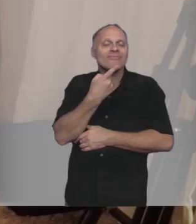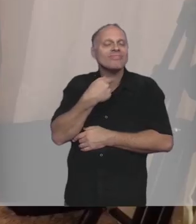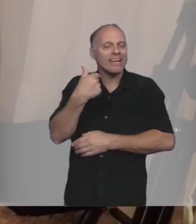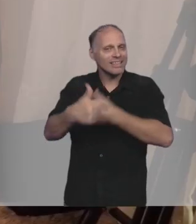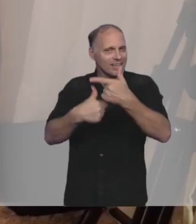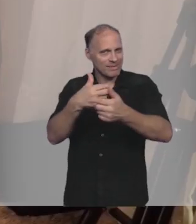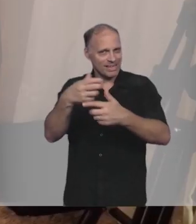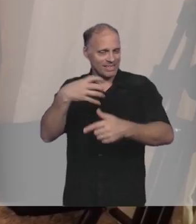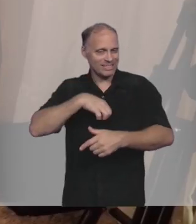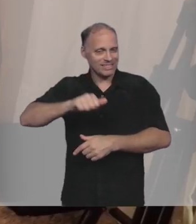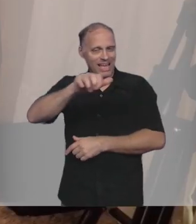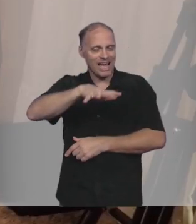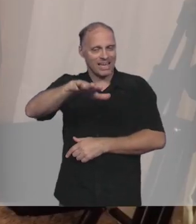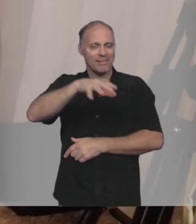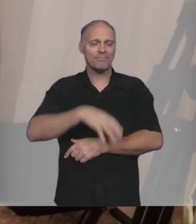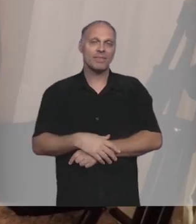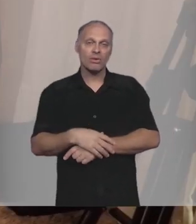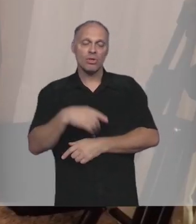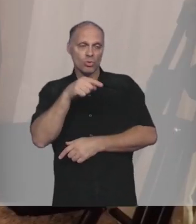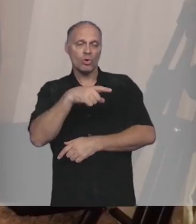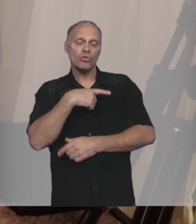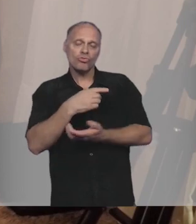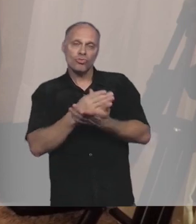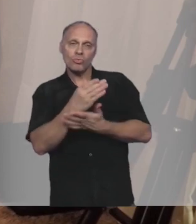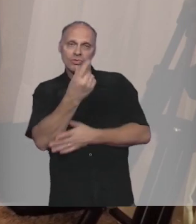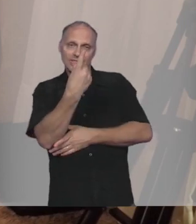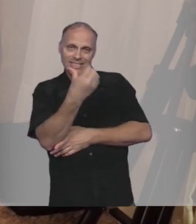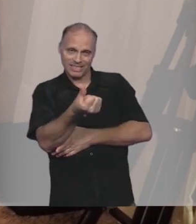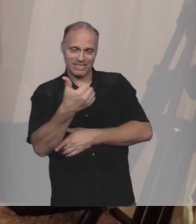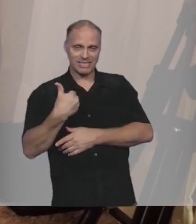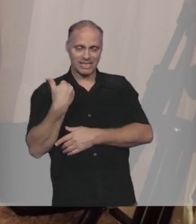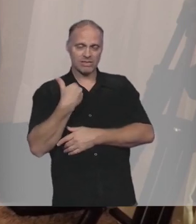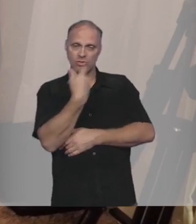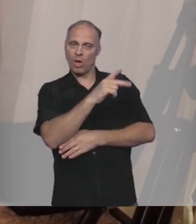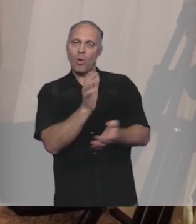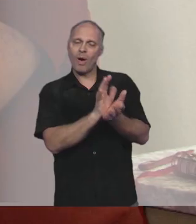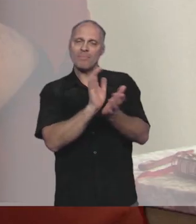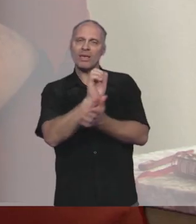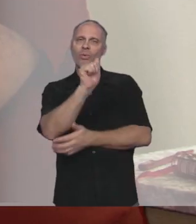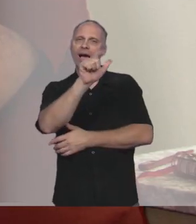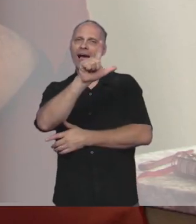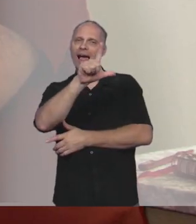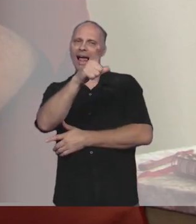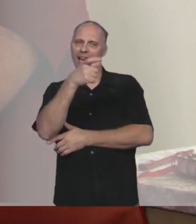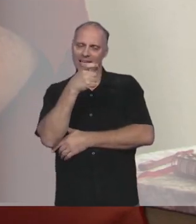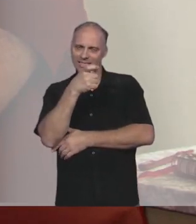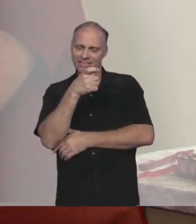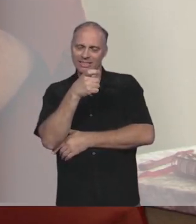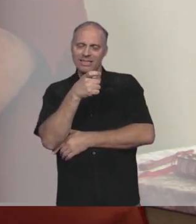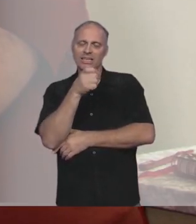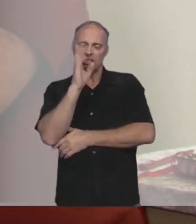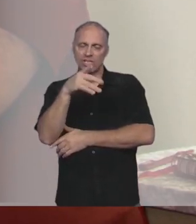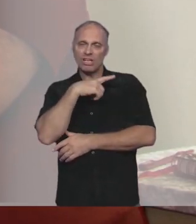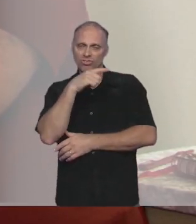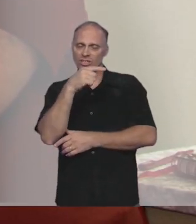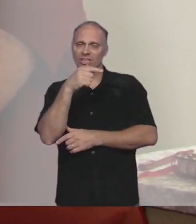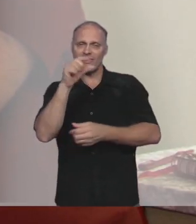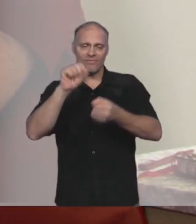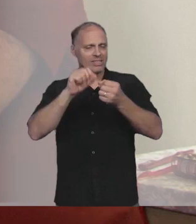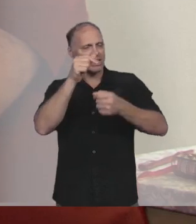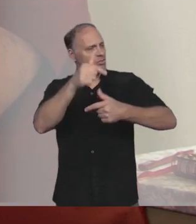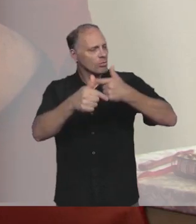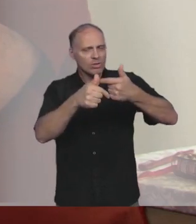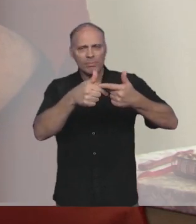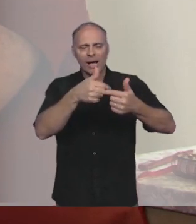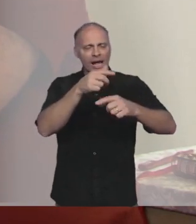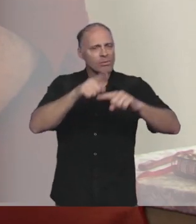né? Mas 16 anos, tu e o teu amigo, né, o Alex, já fazendo uma